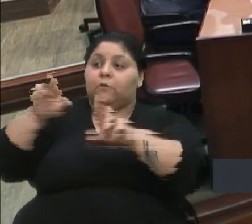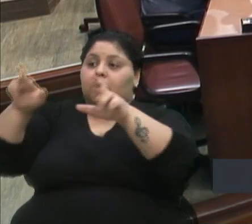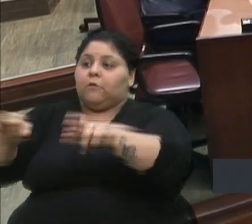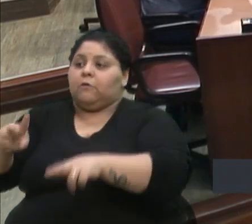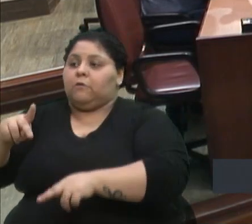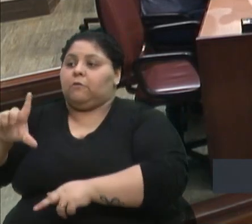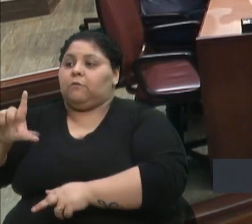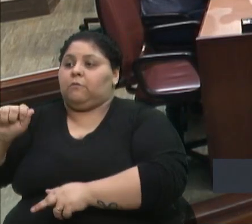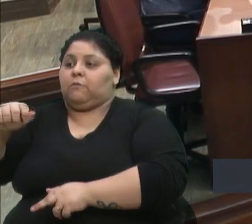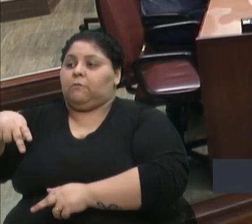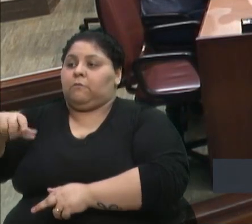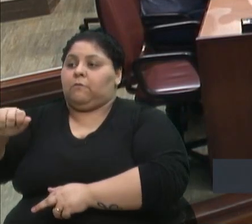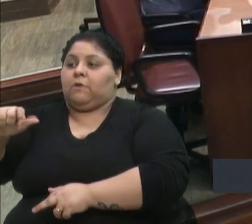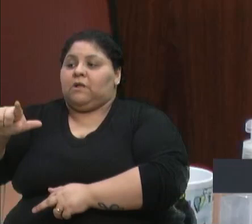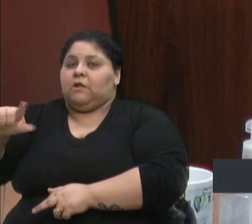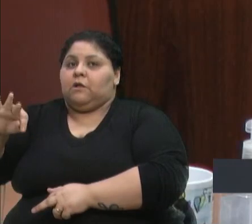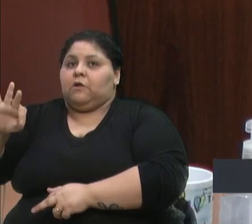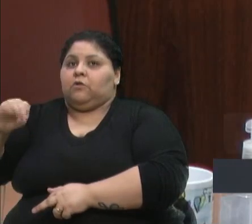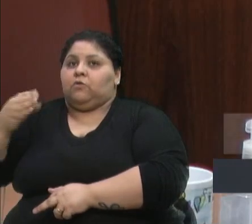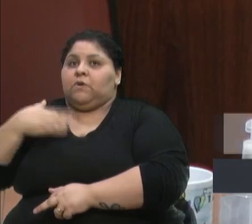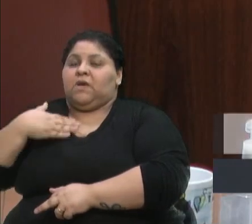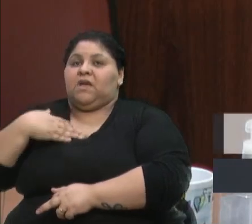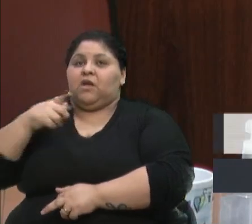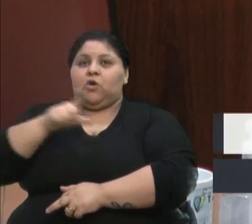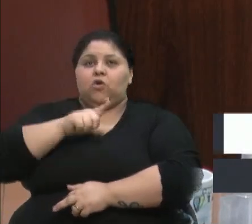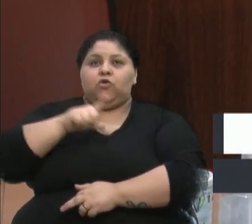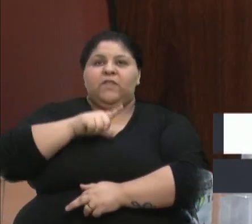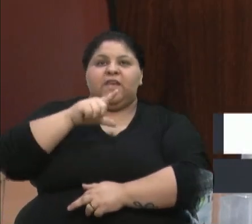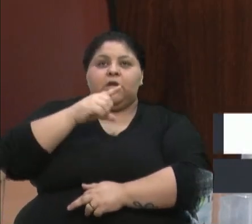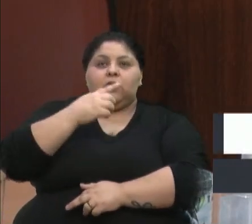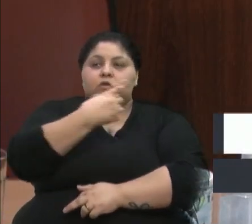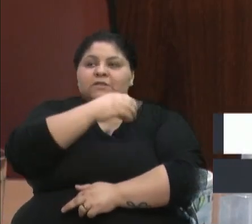Valim, eu tenho 100 indicações. 100